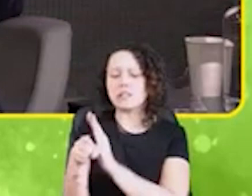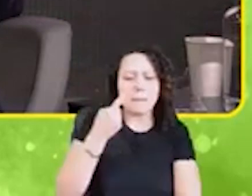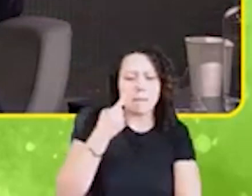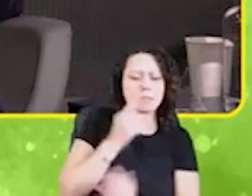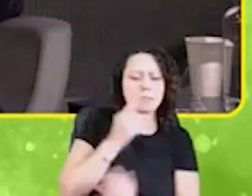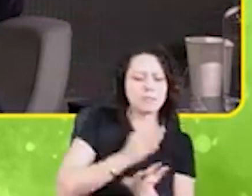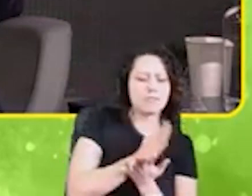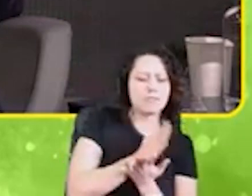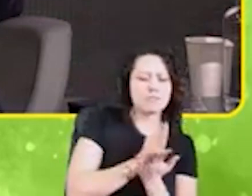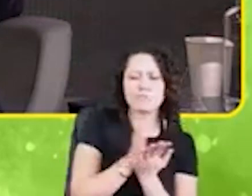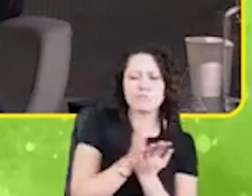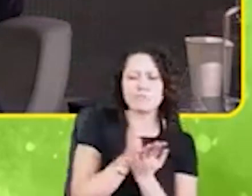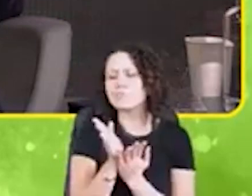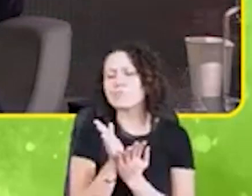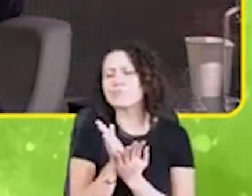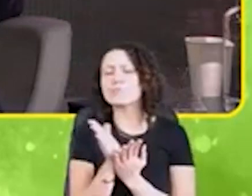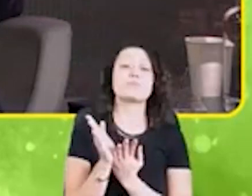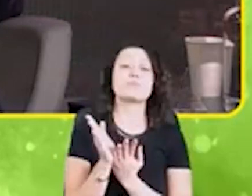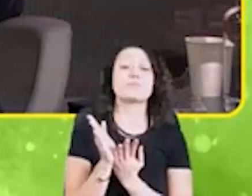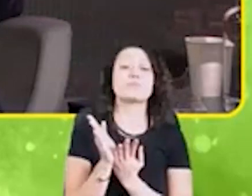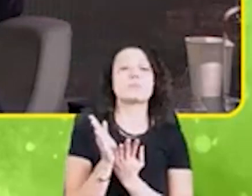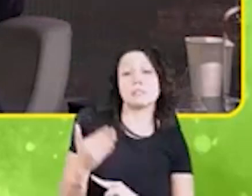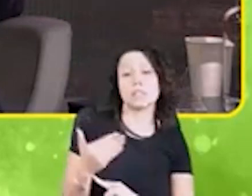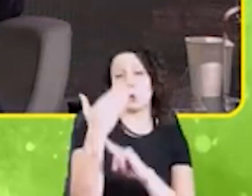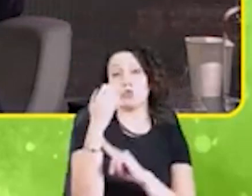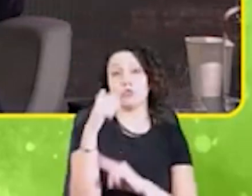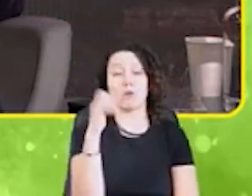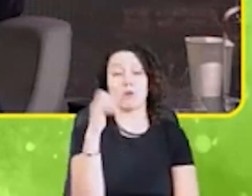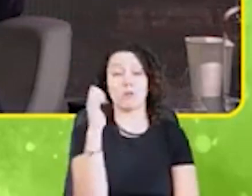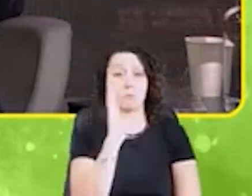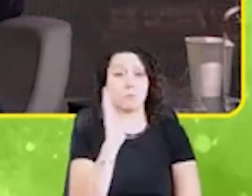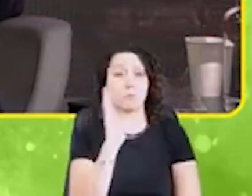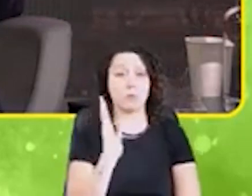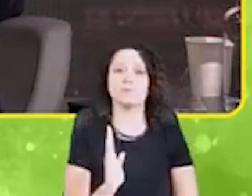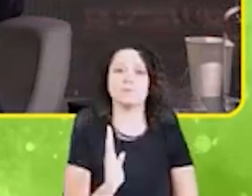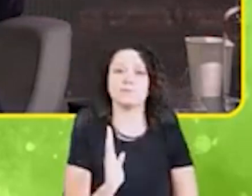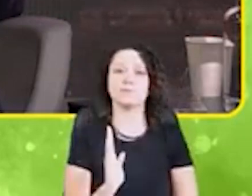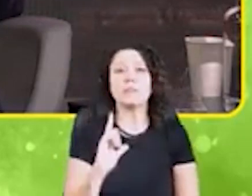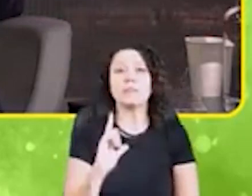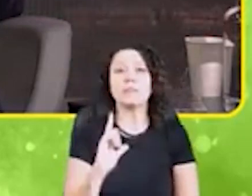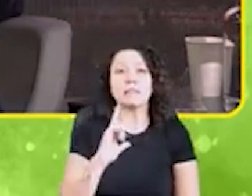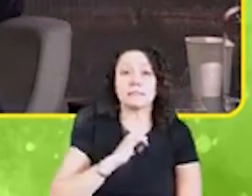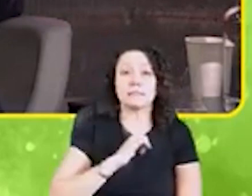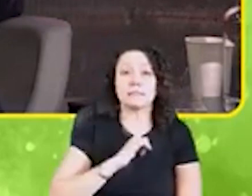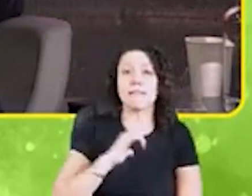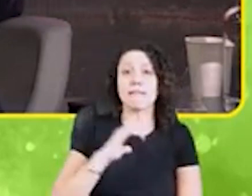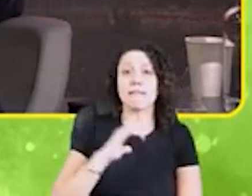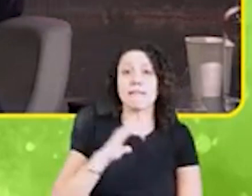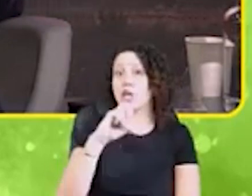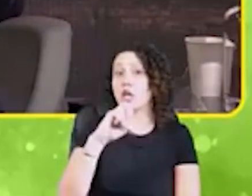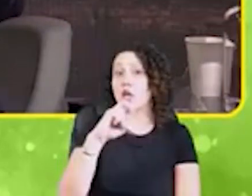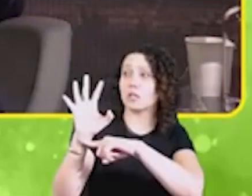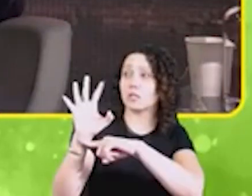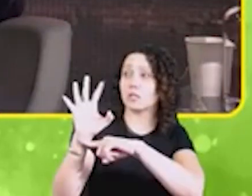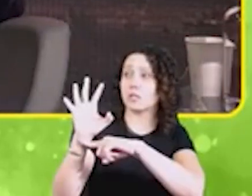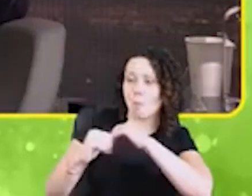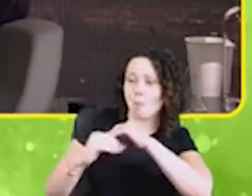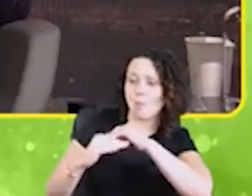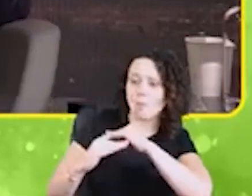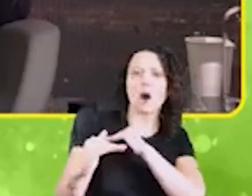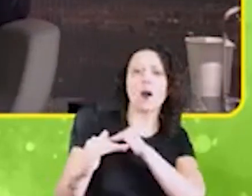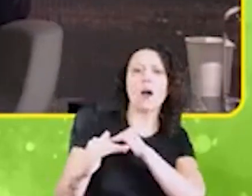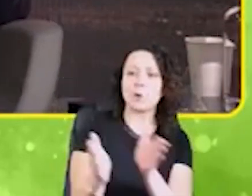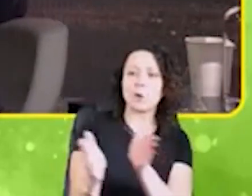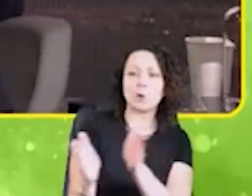essa no caso no Brasil de captura de carbono em quando se aumenta a produtividade é uma que a gente pode